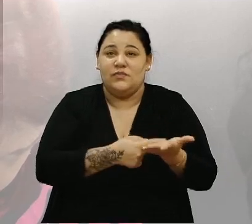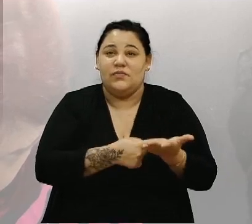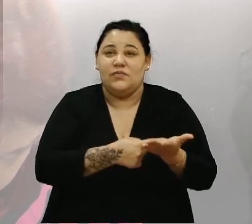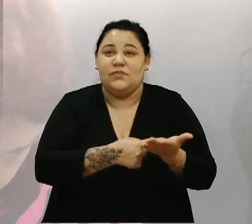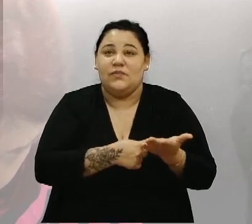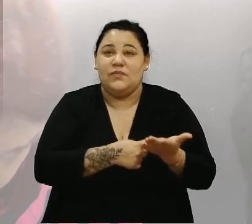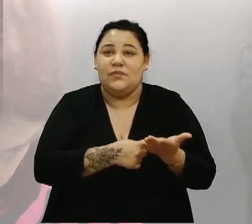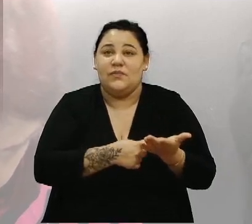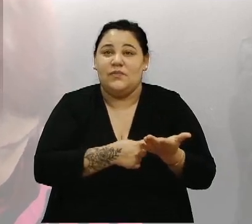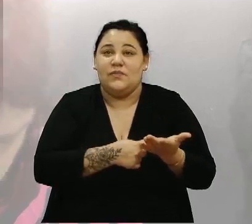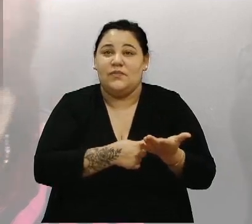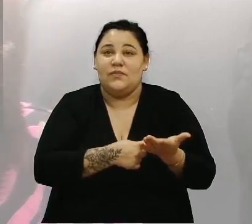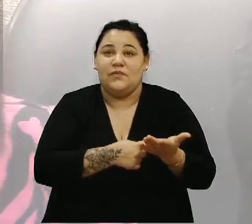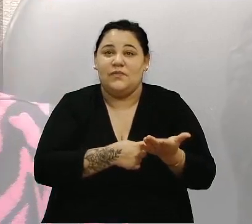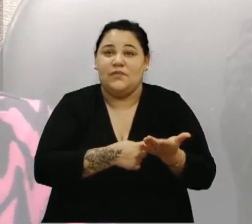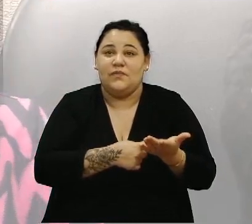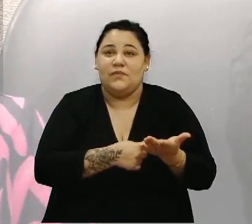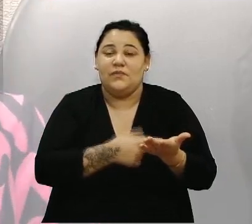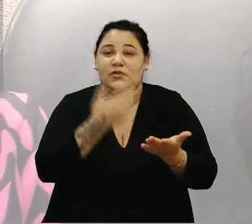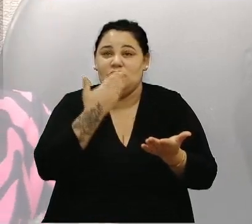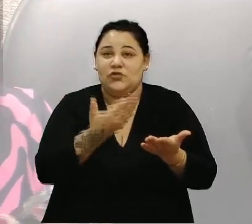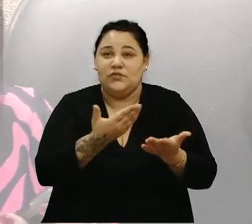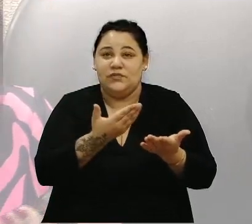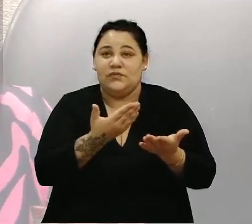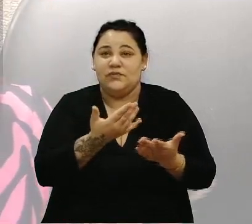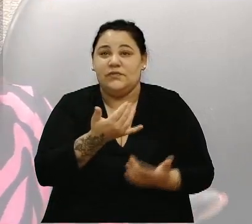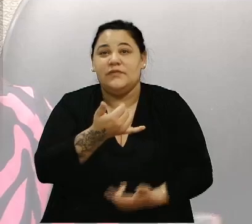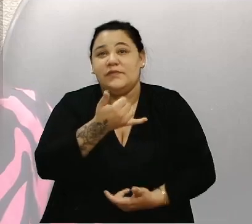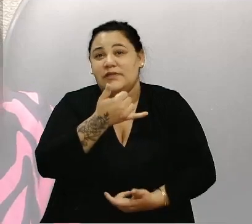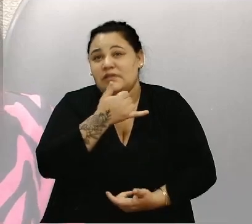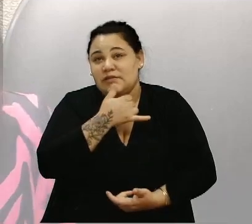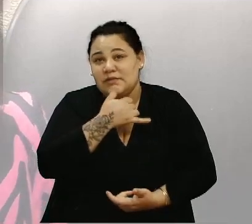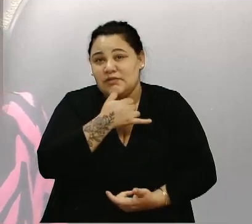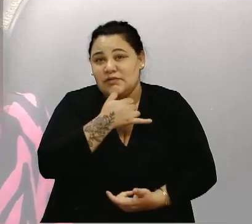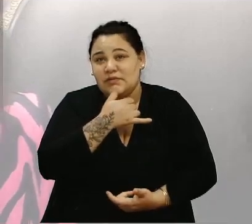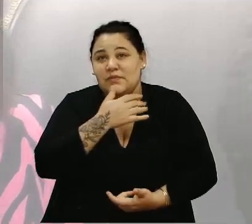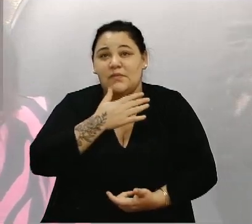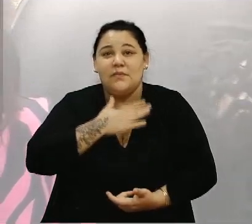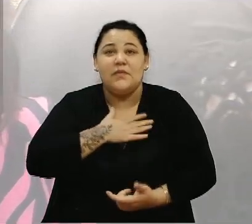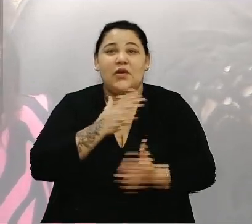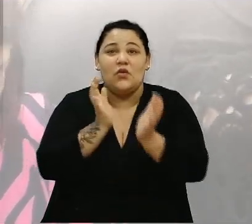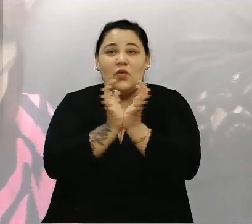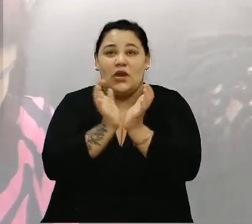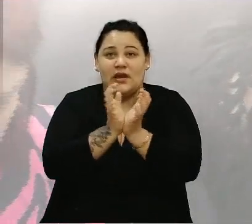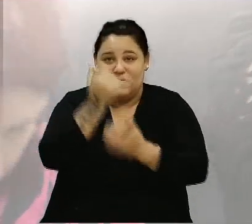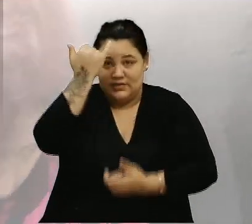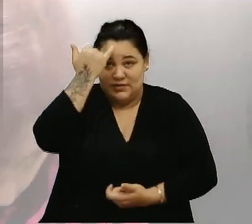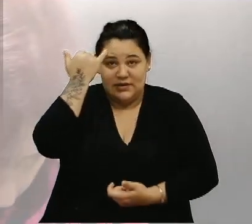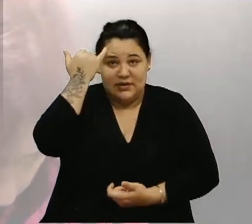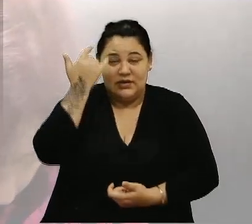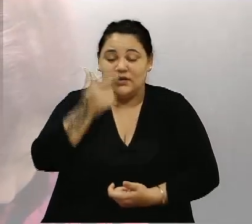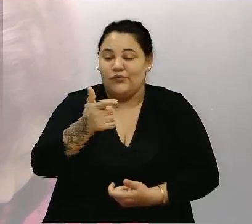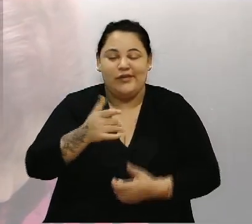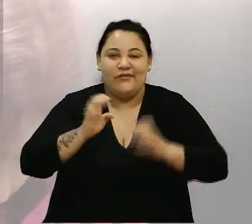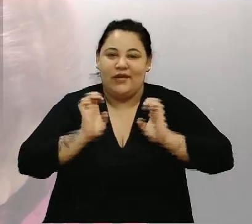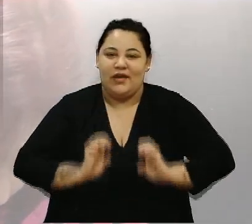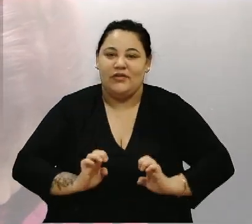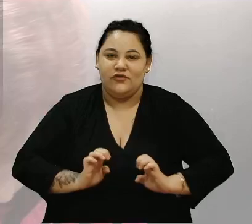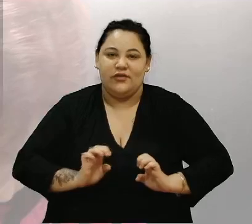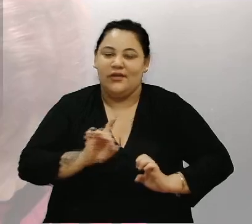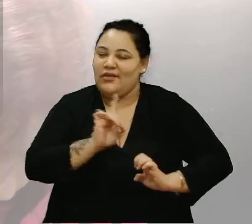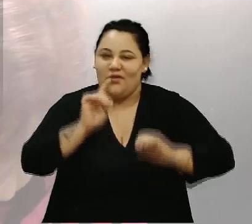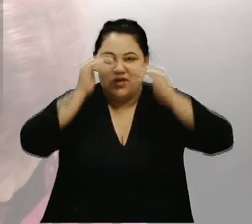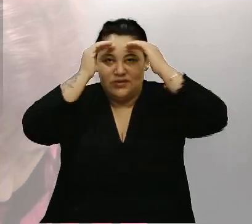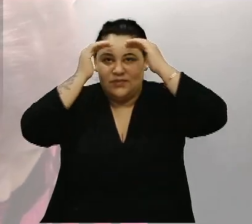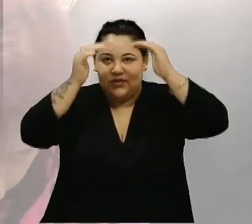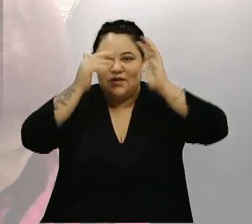mão. Infelizmente, meu colega D'Ambros não teve ética e não respeitou as normas